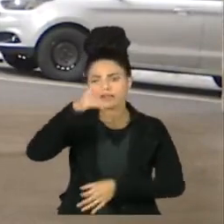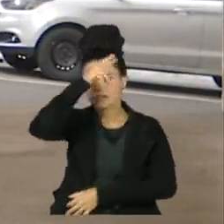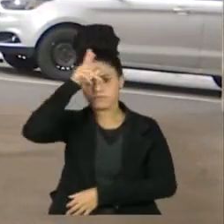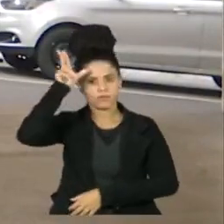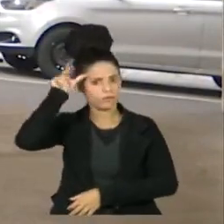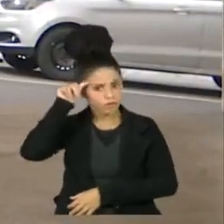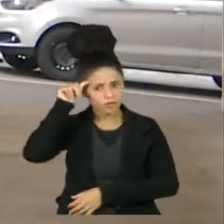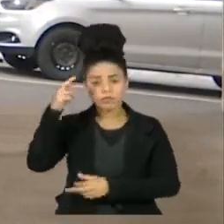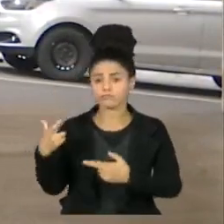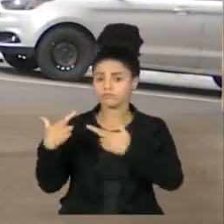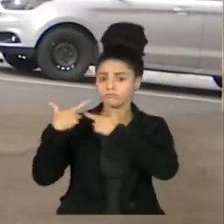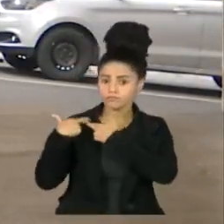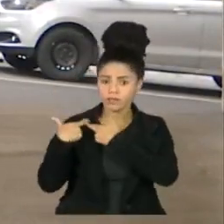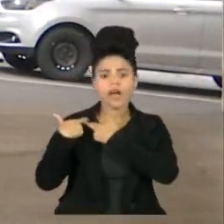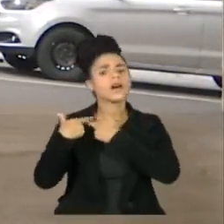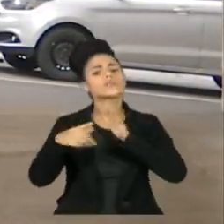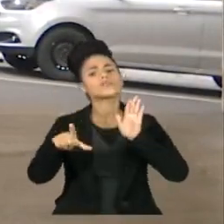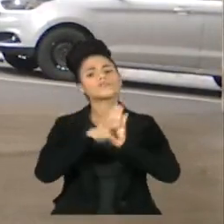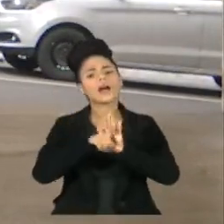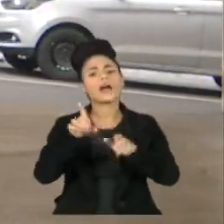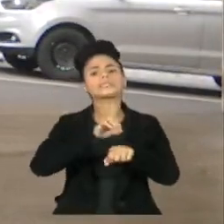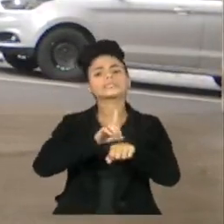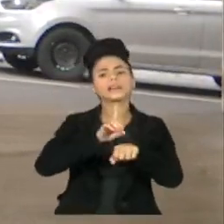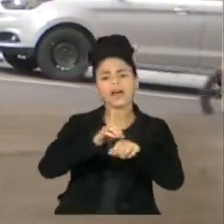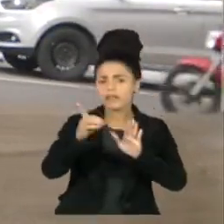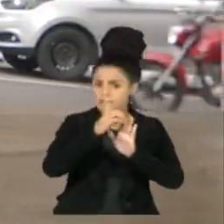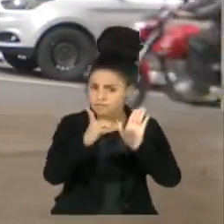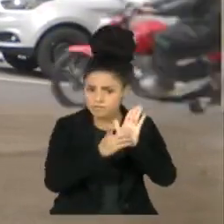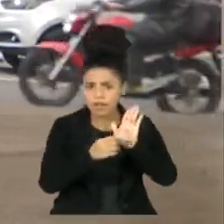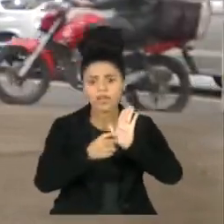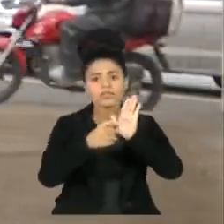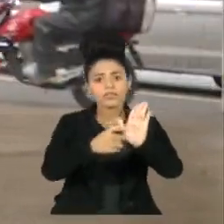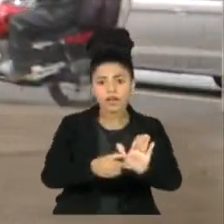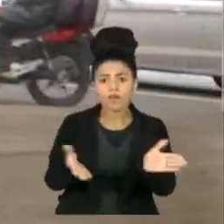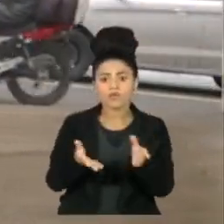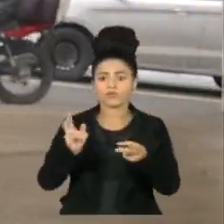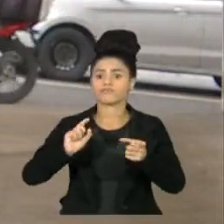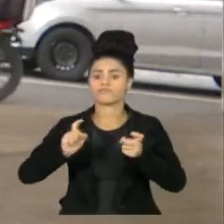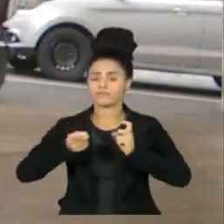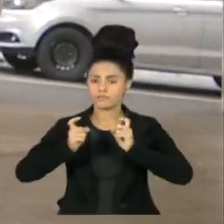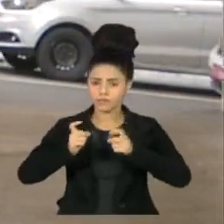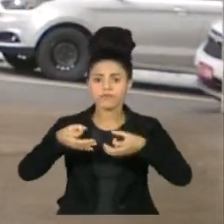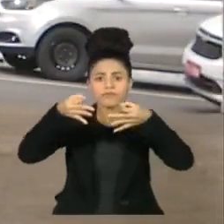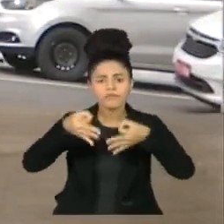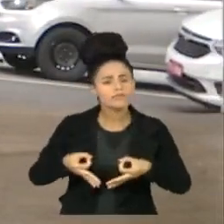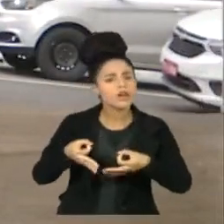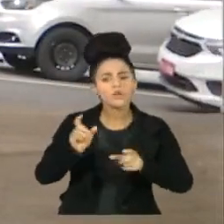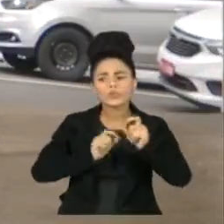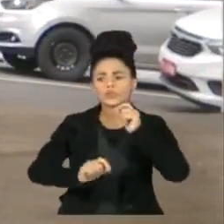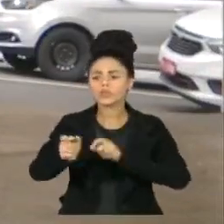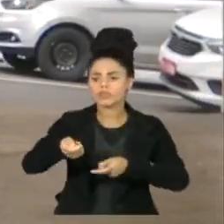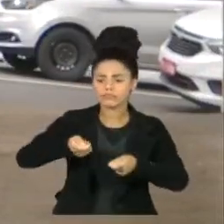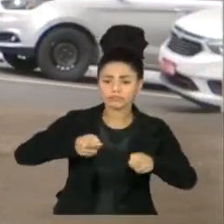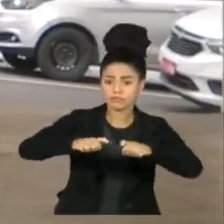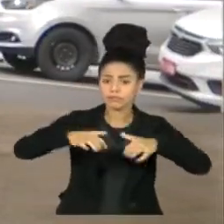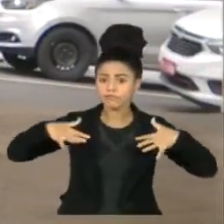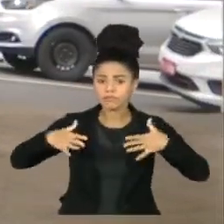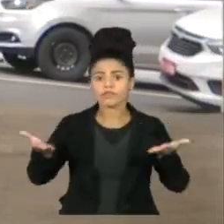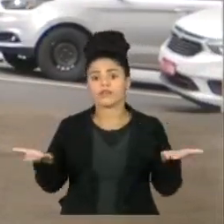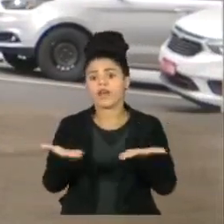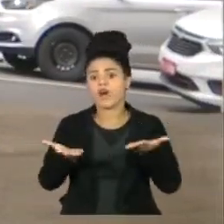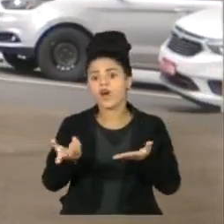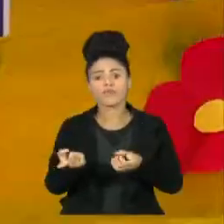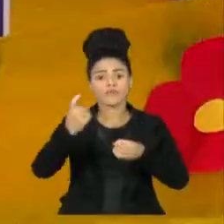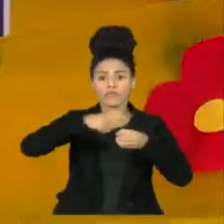prefeituras, através de decretos municipais. Aqui na capital, uma reunião extraordinária deve decidir ainda hoje se o uso volta